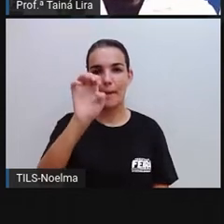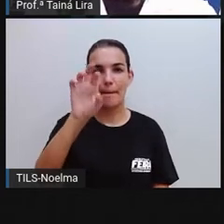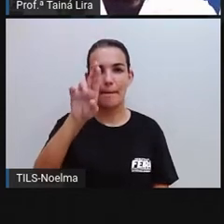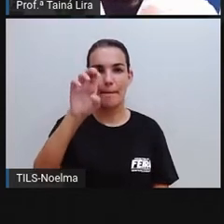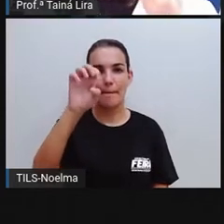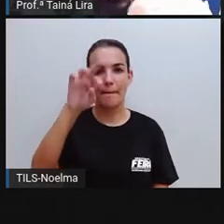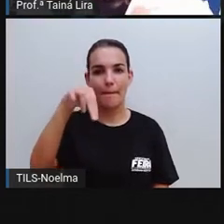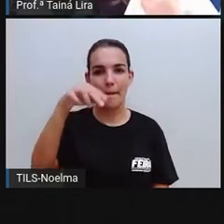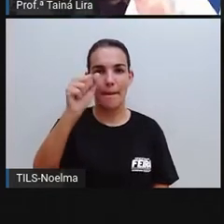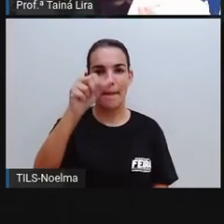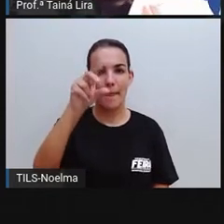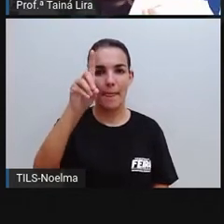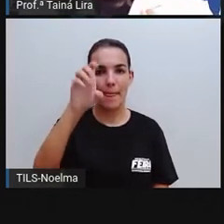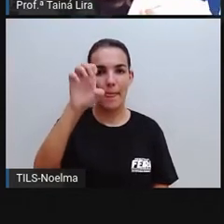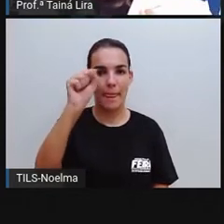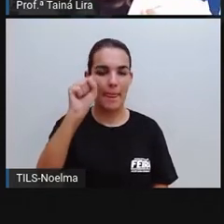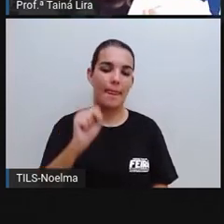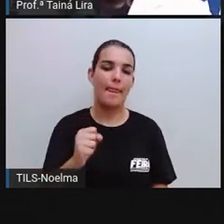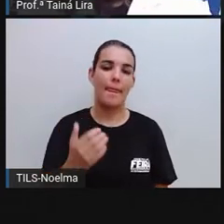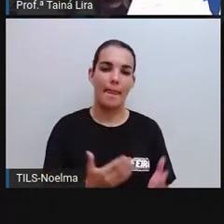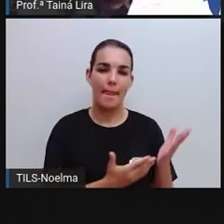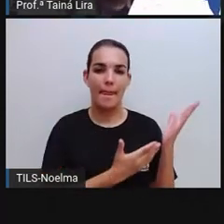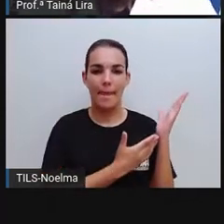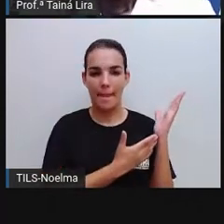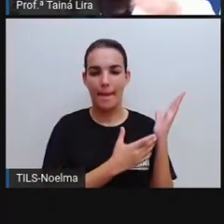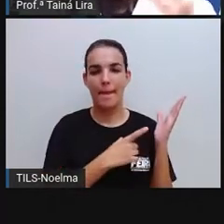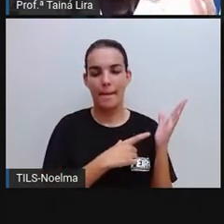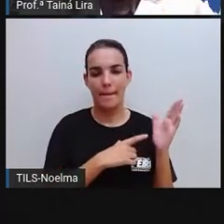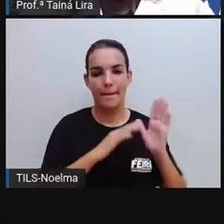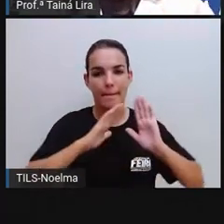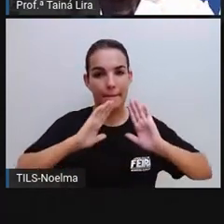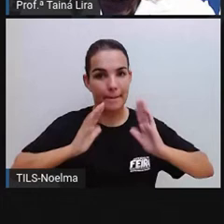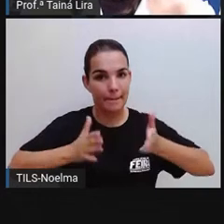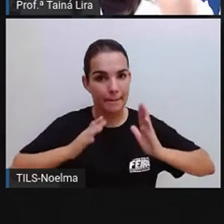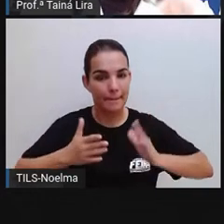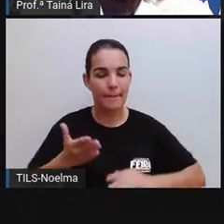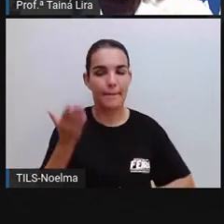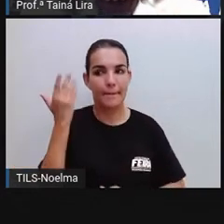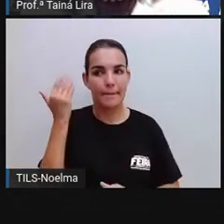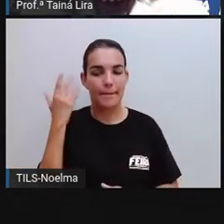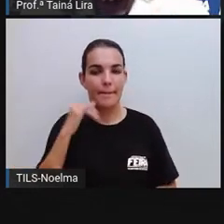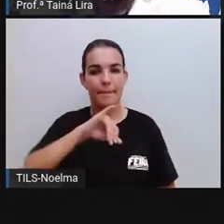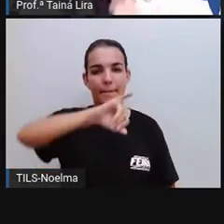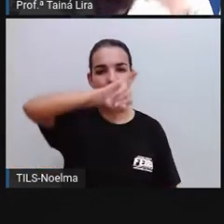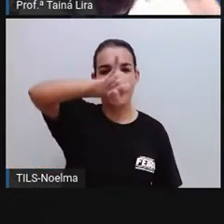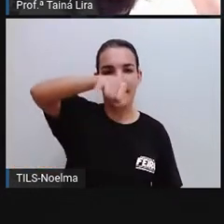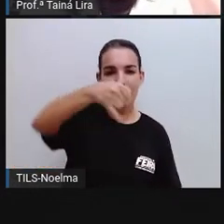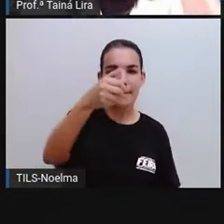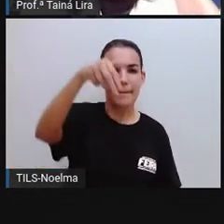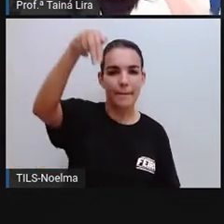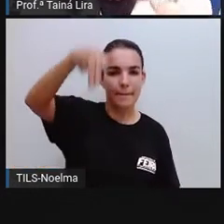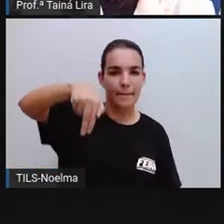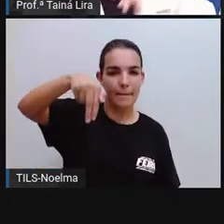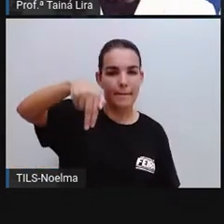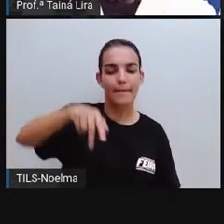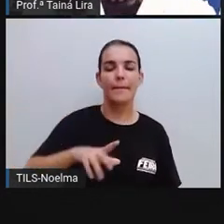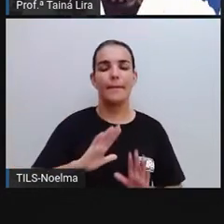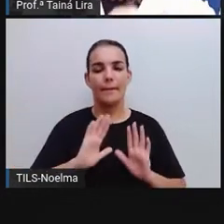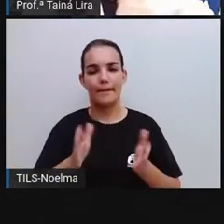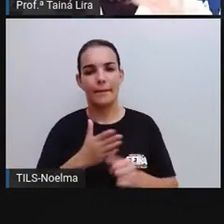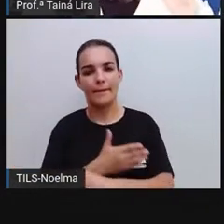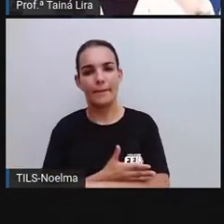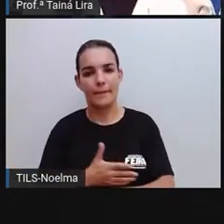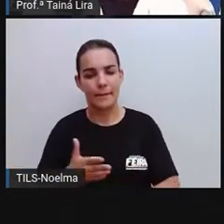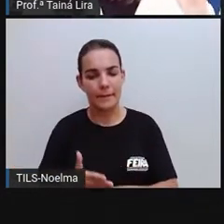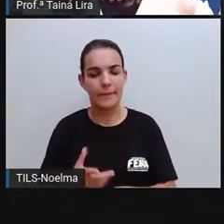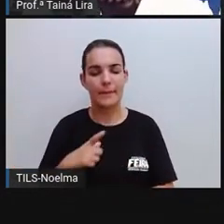Fátima Bernardes, ela já trabalhou, né, também no Jornal Nacional, então ela já é acostumada com essa